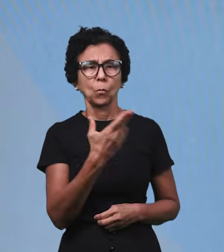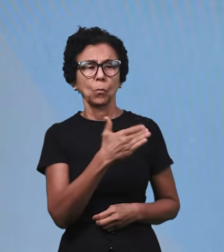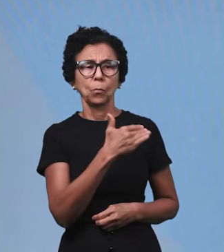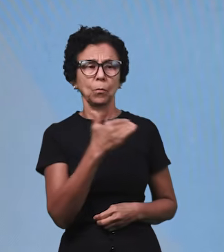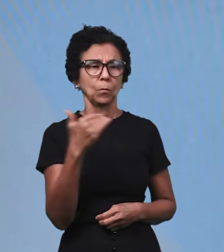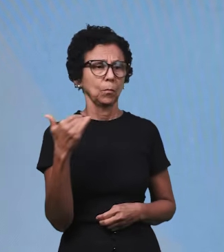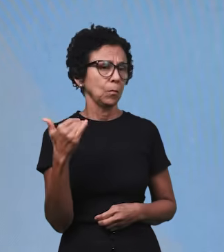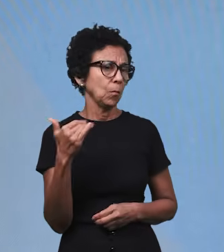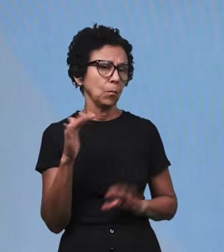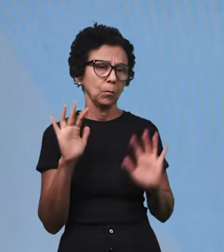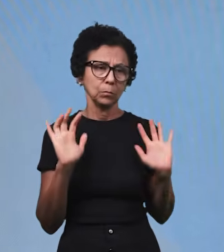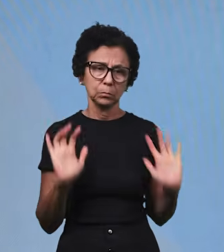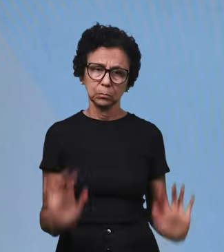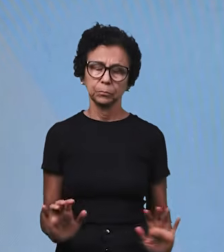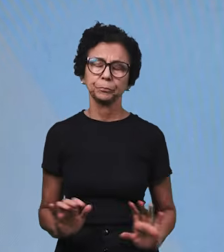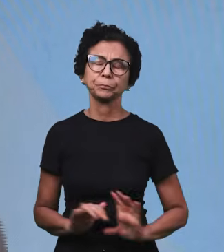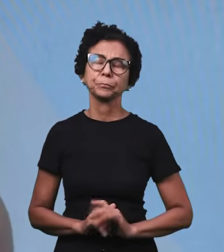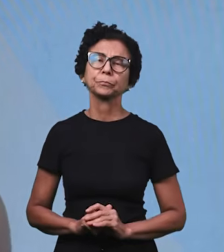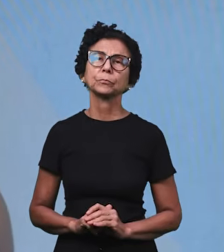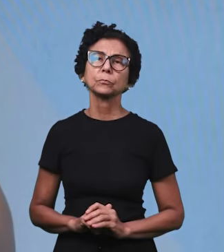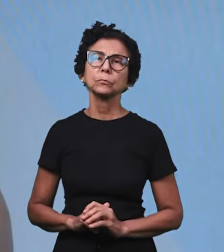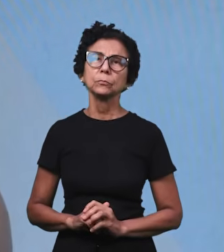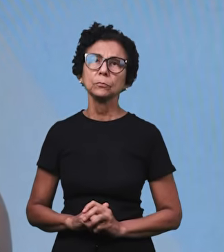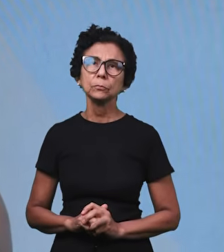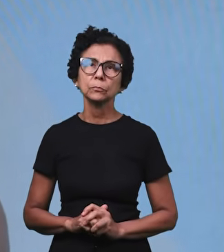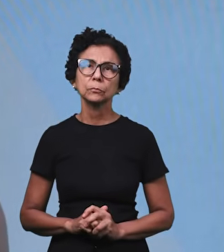falecido, cujo programa é todo